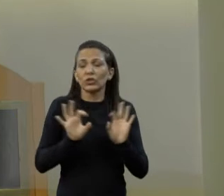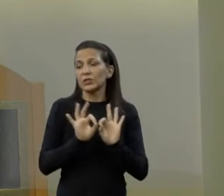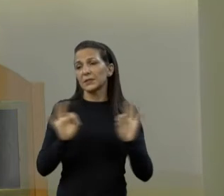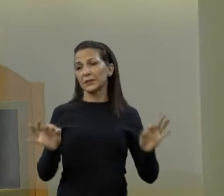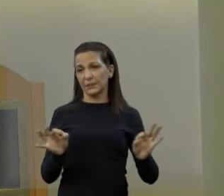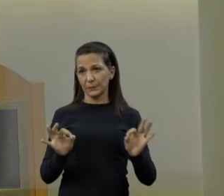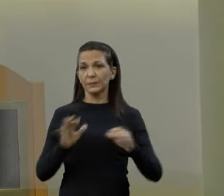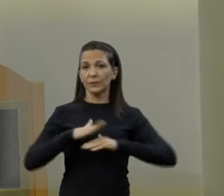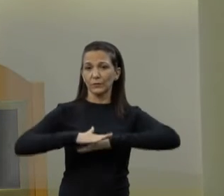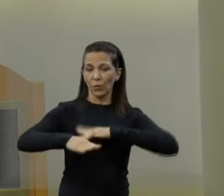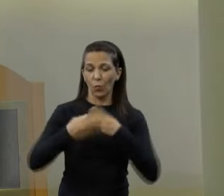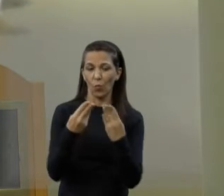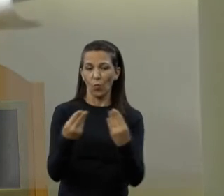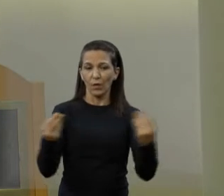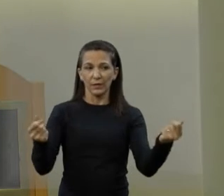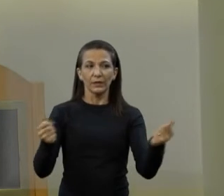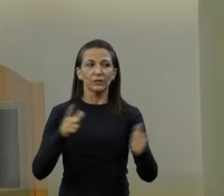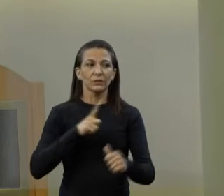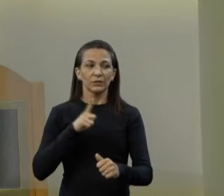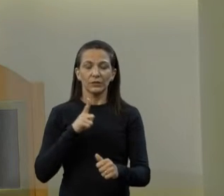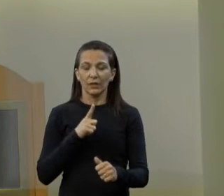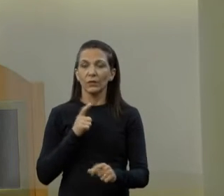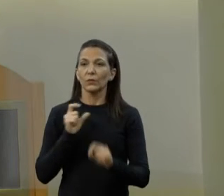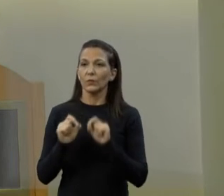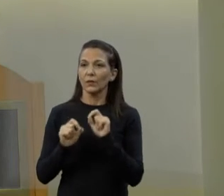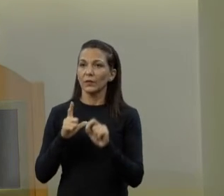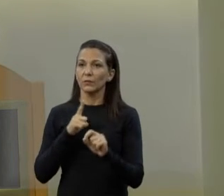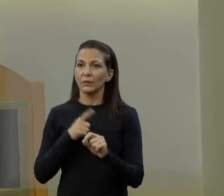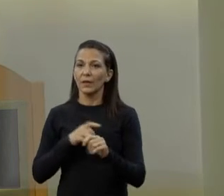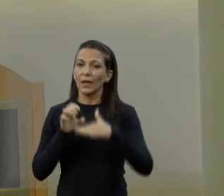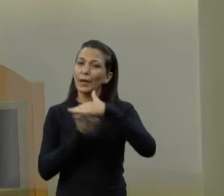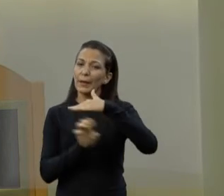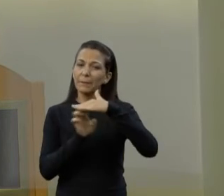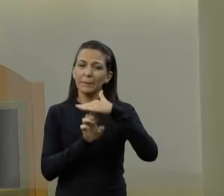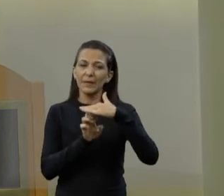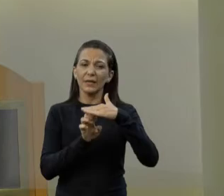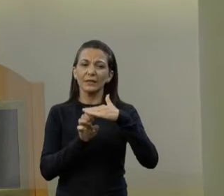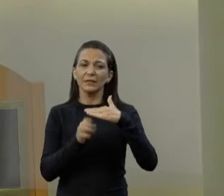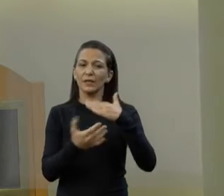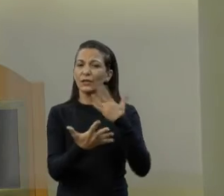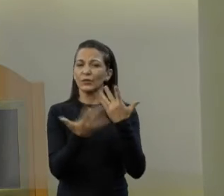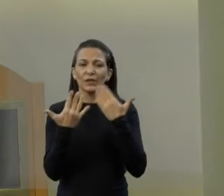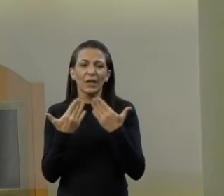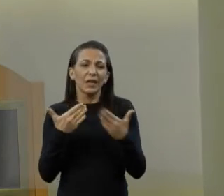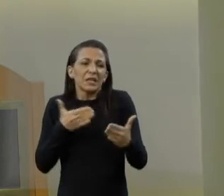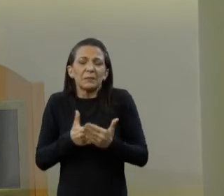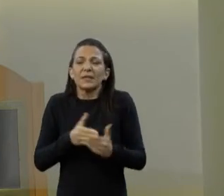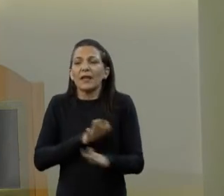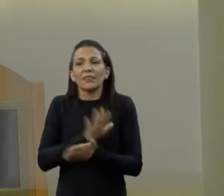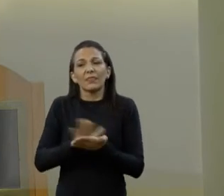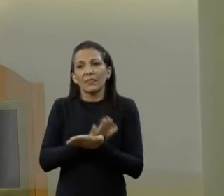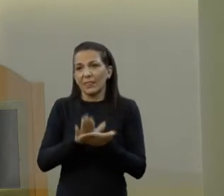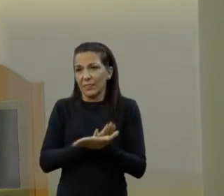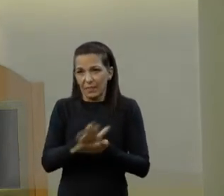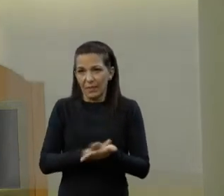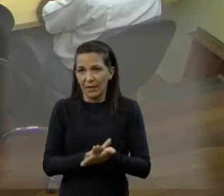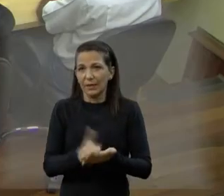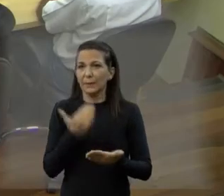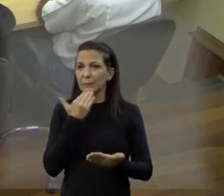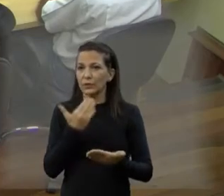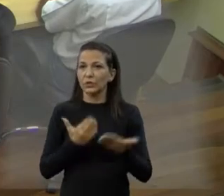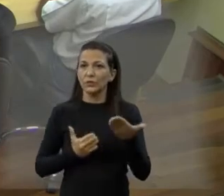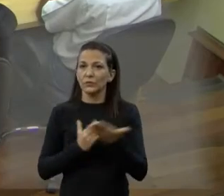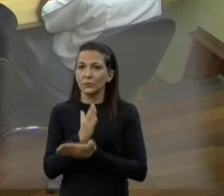uma pavimentação de qualidade isso não vai para o jantar nenhum empresário em um lutador obrigado e Peço aprovação dos Pais